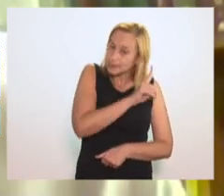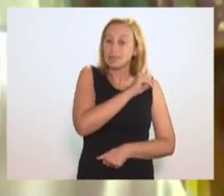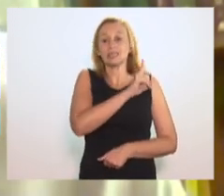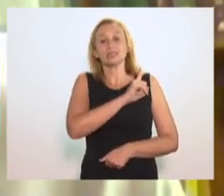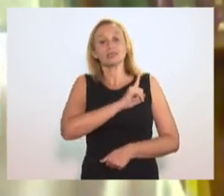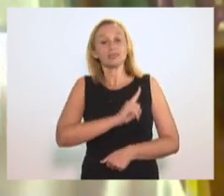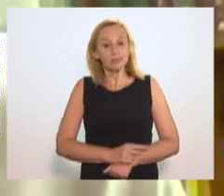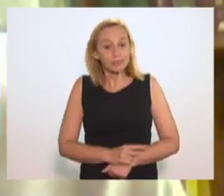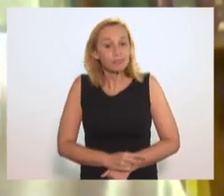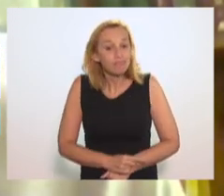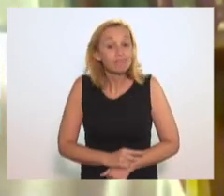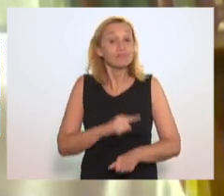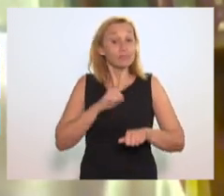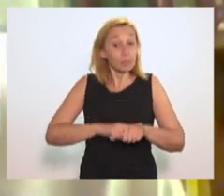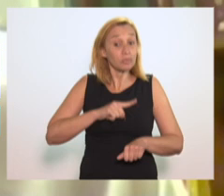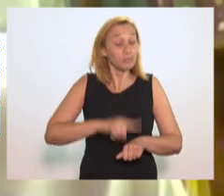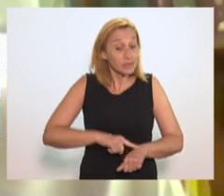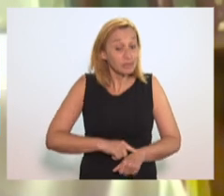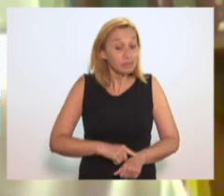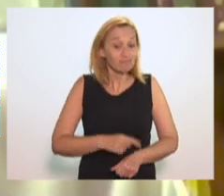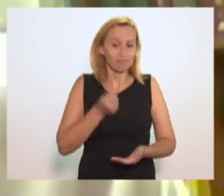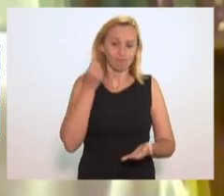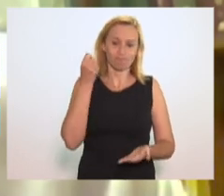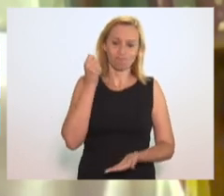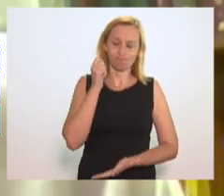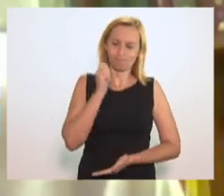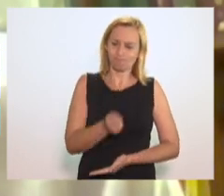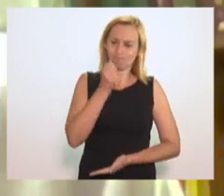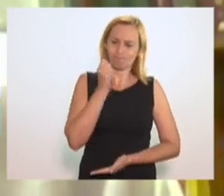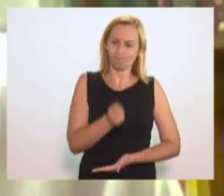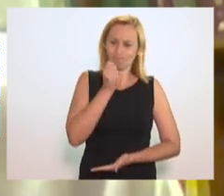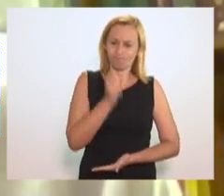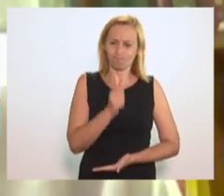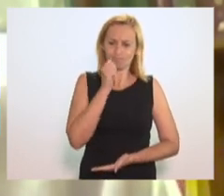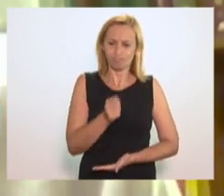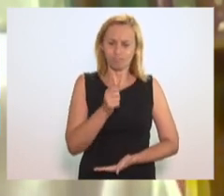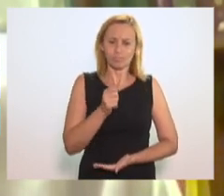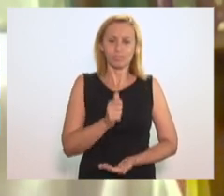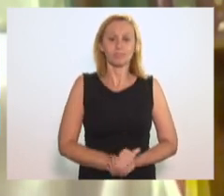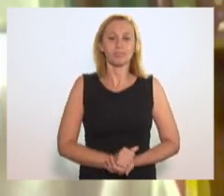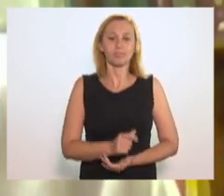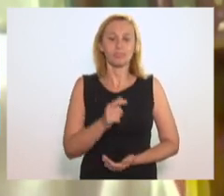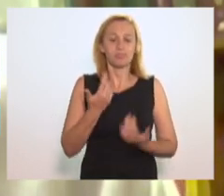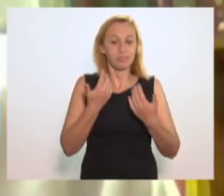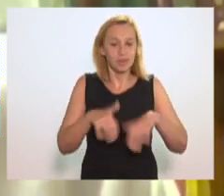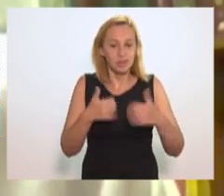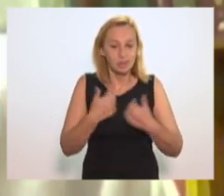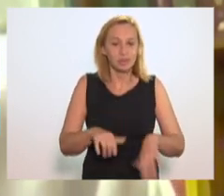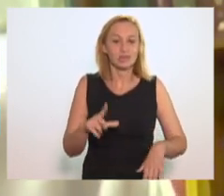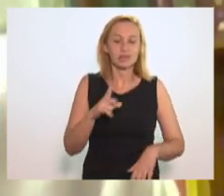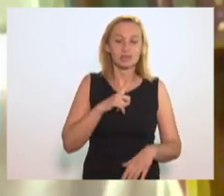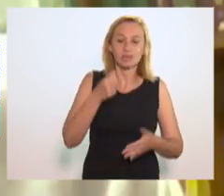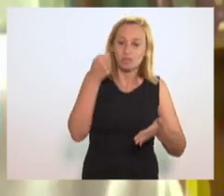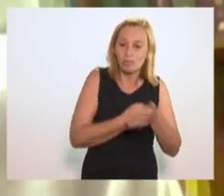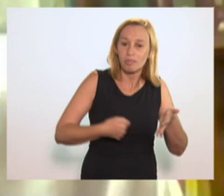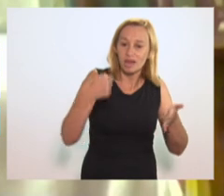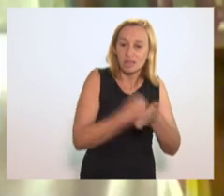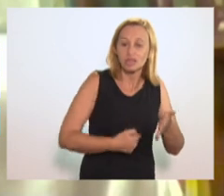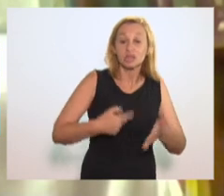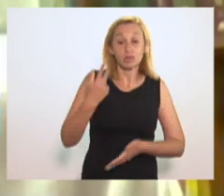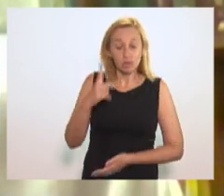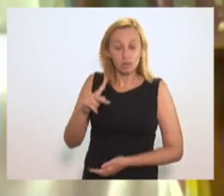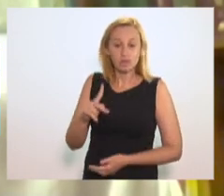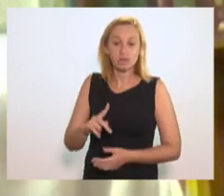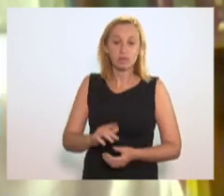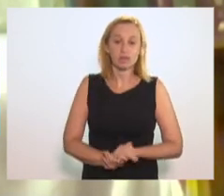o momento da ditadura que Petrópolis sempre teve como marca a sua luta para